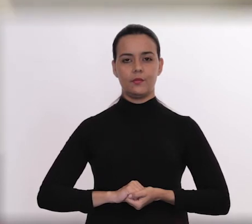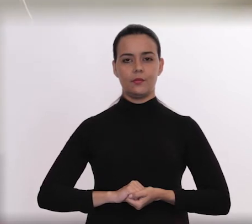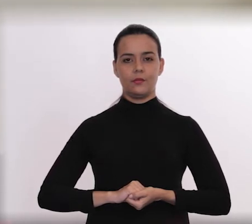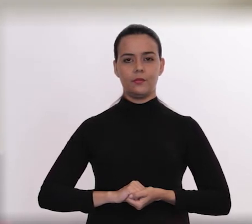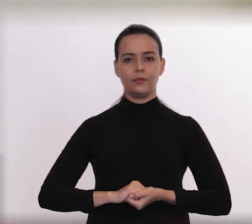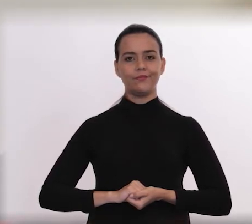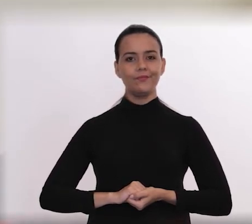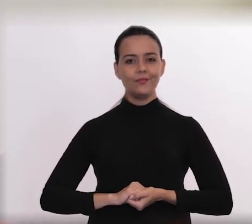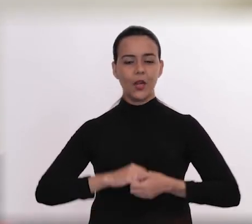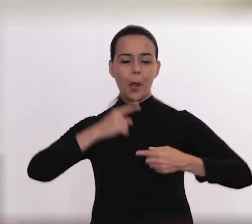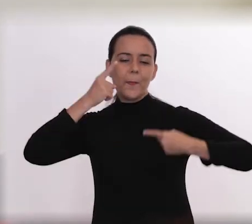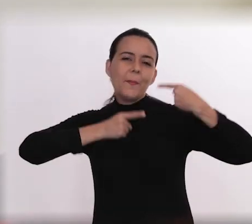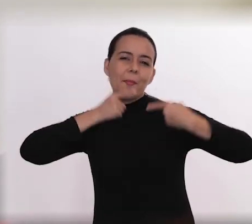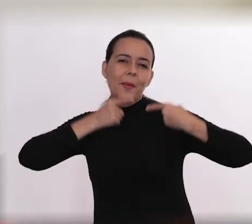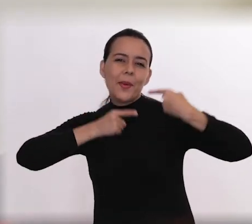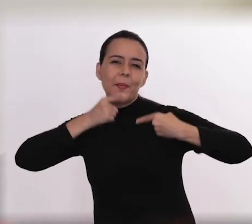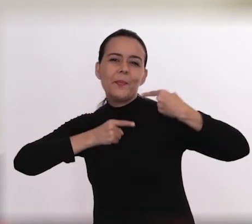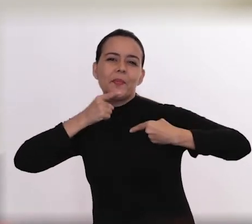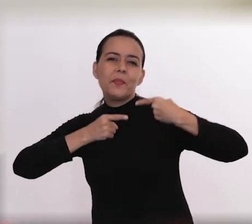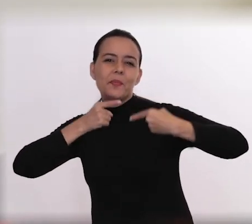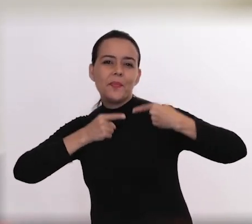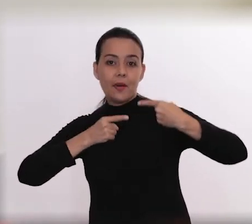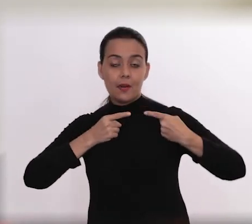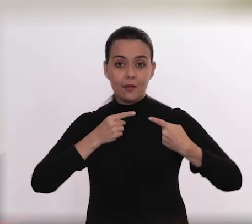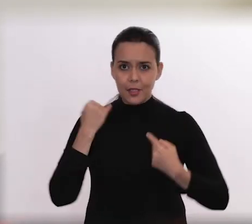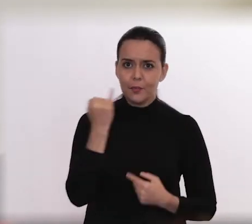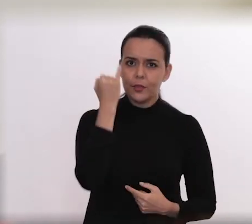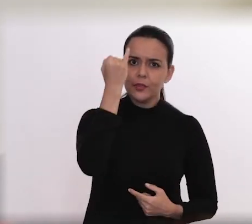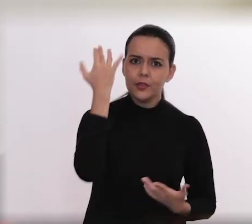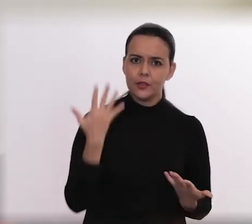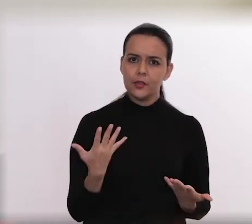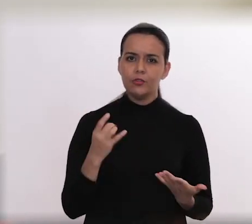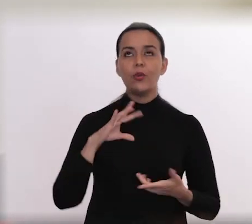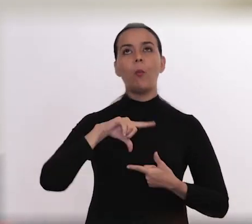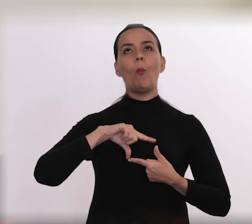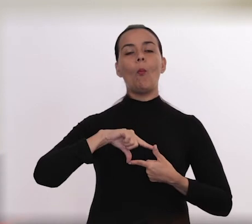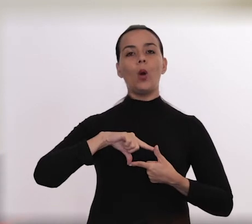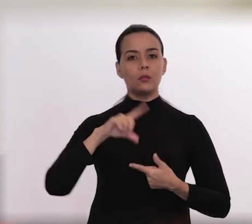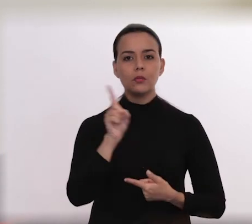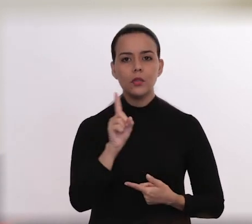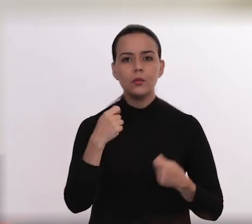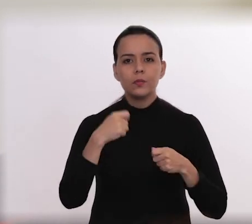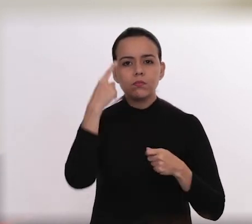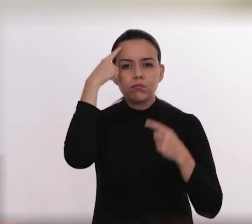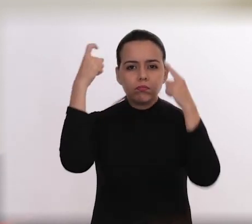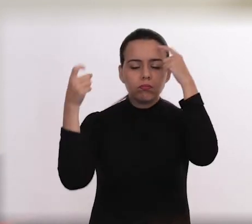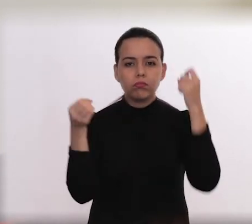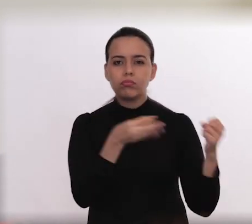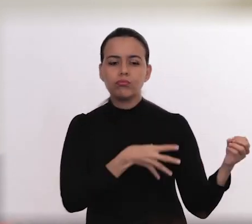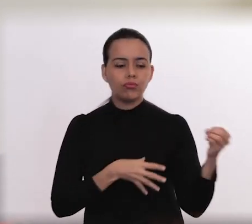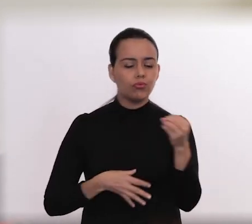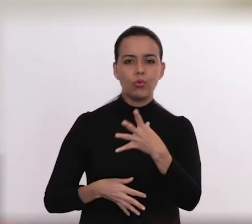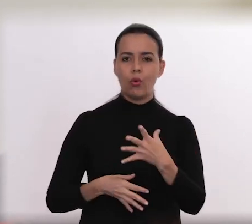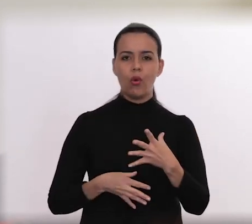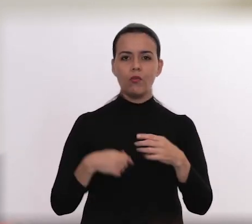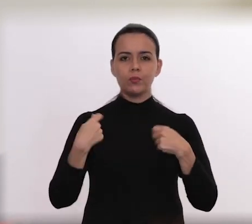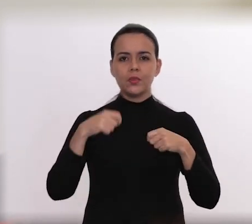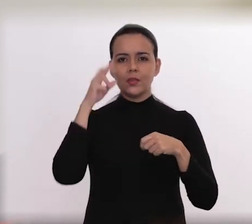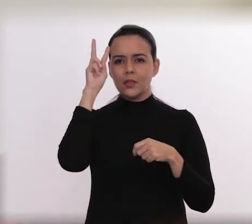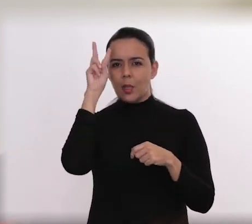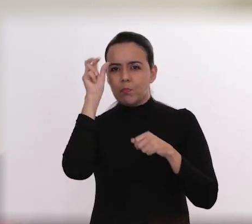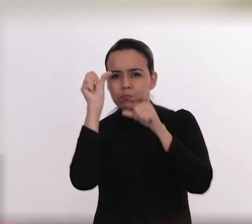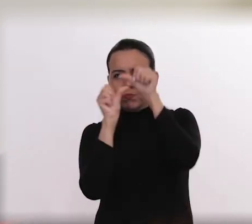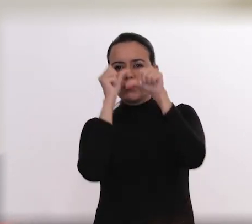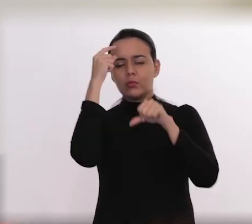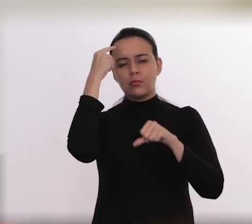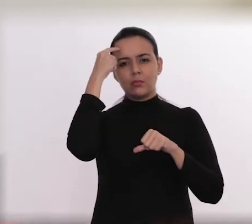Causar polêmica é muito bom, não é? Tirar as pessoas dos seus lugares, não é? Deslocar perspectivas, mostrar que a arte pode